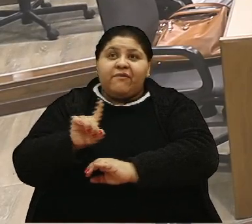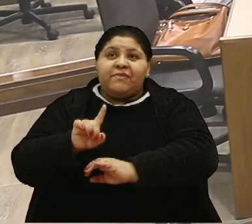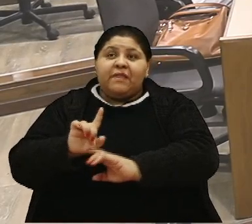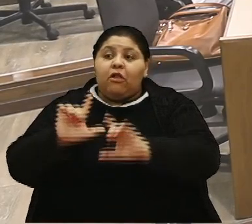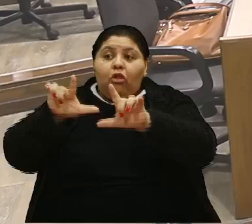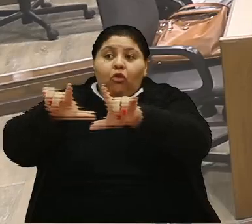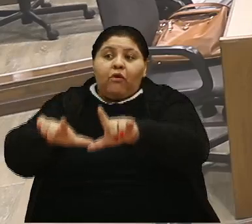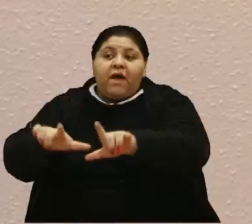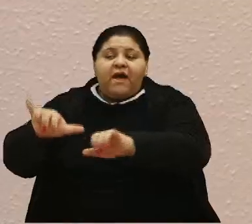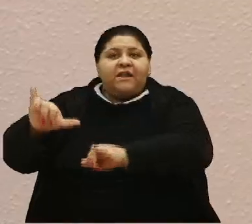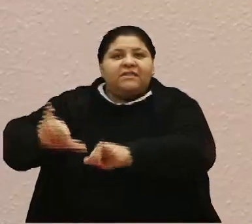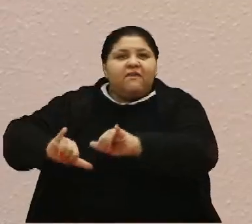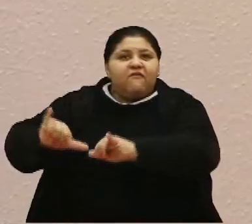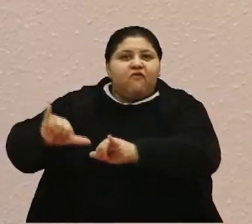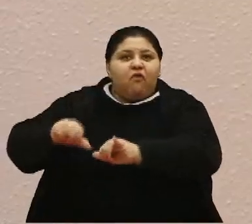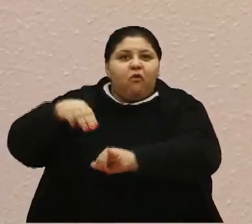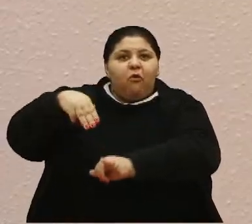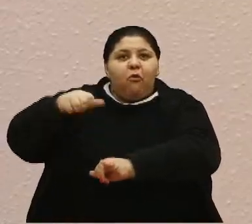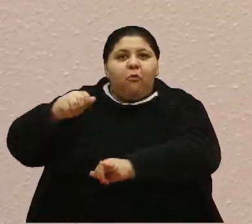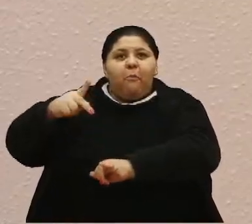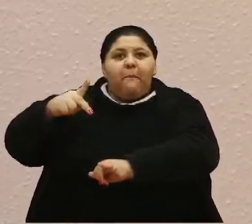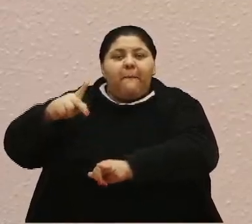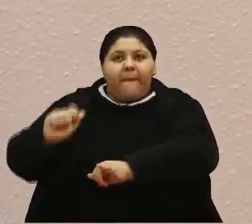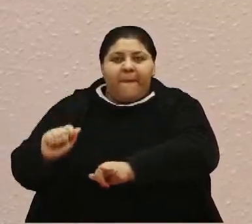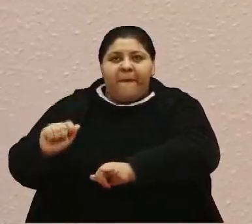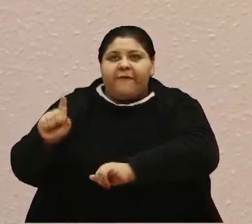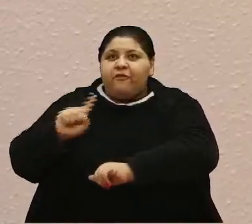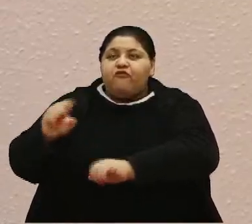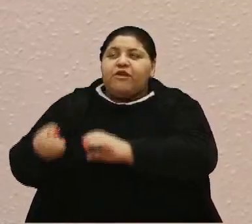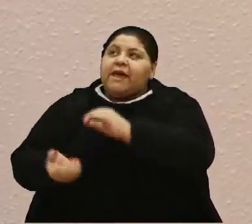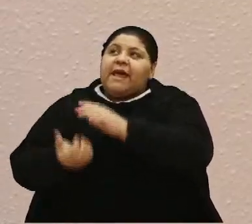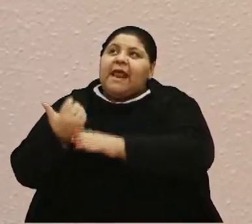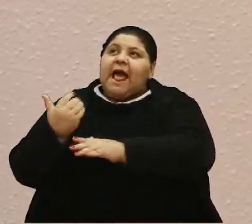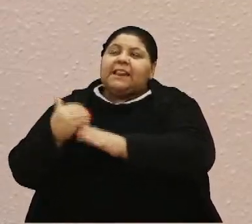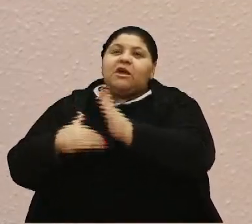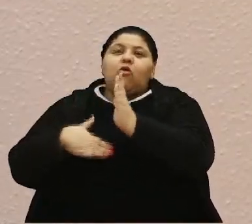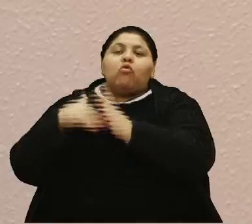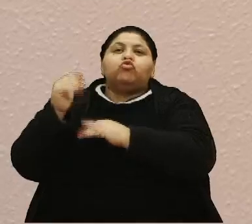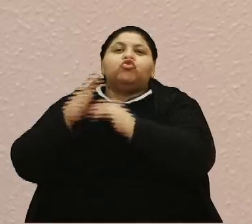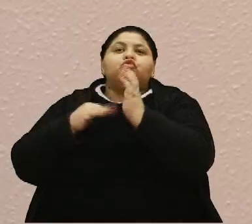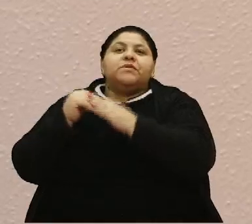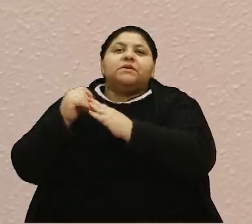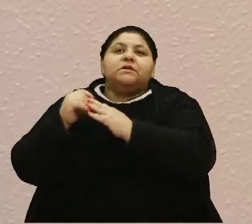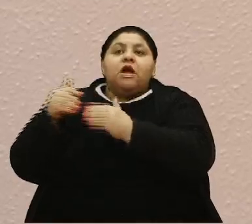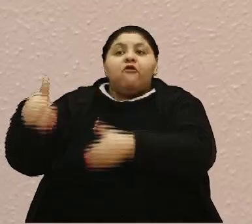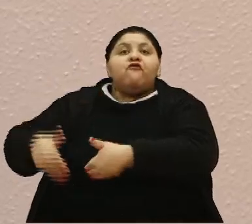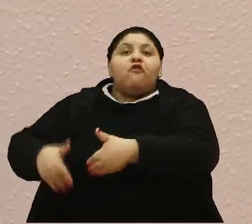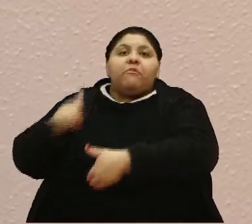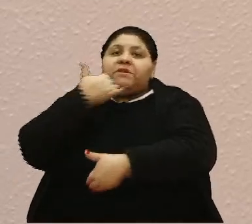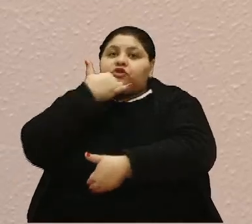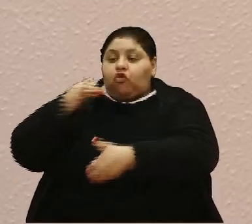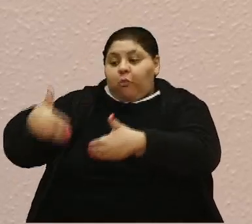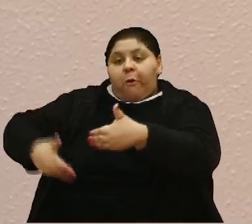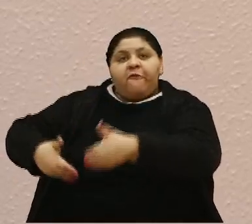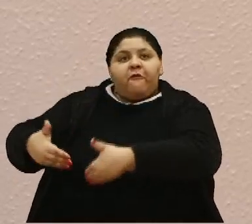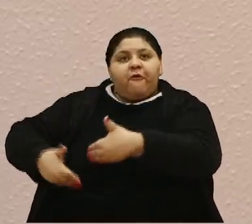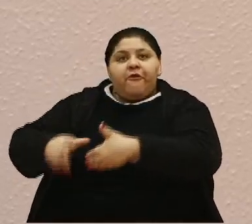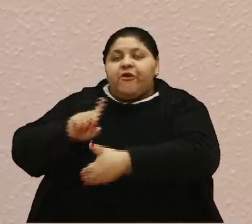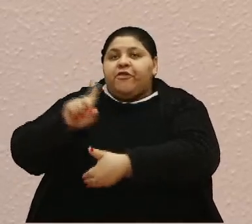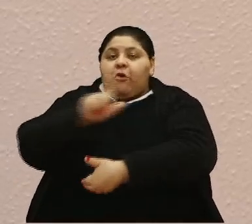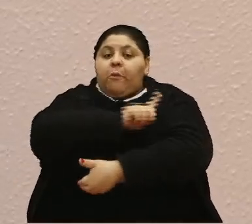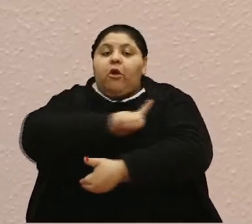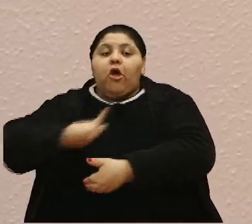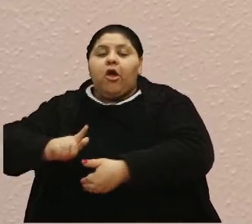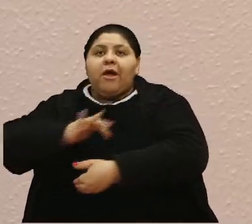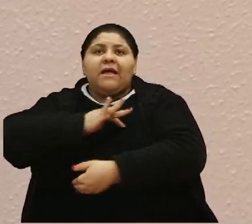fome. Essa informação não foi criada, construída, não foi dita apenas pelo governo